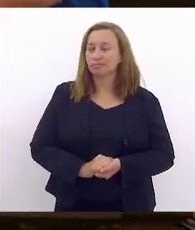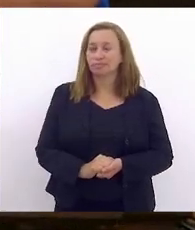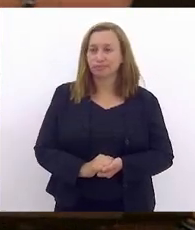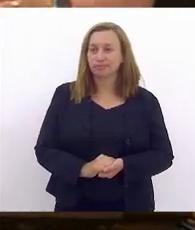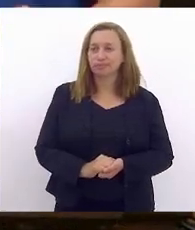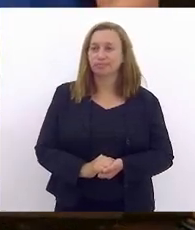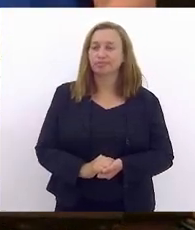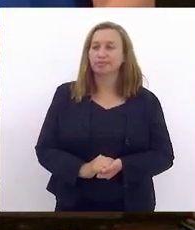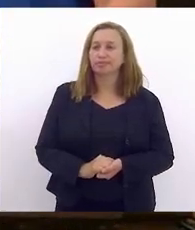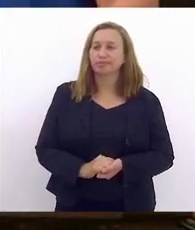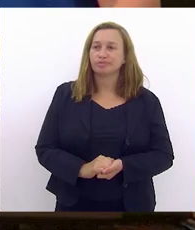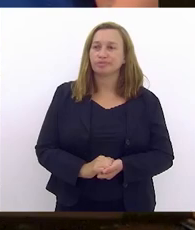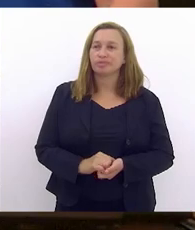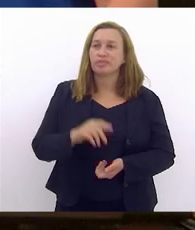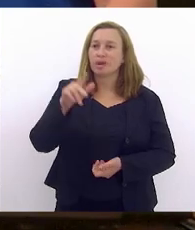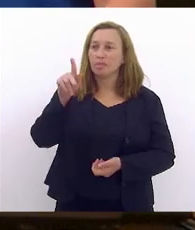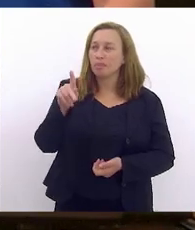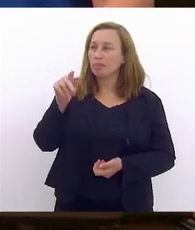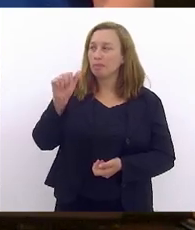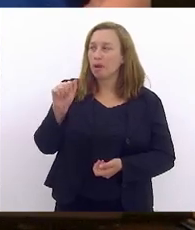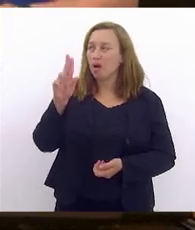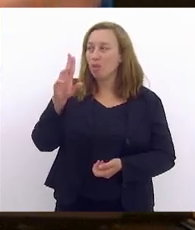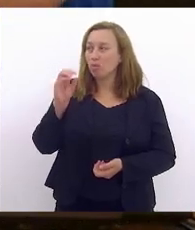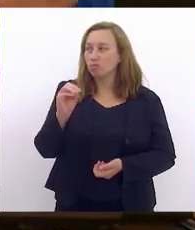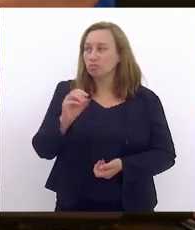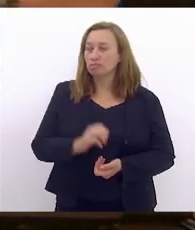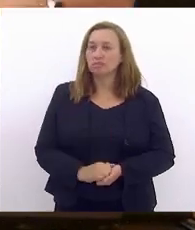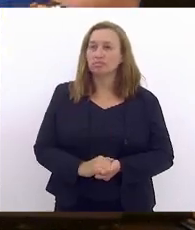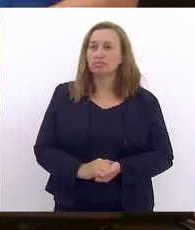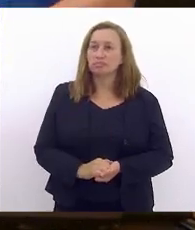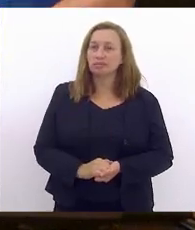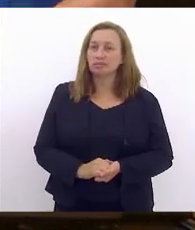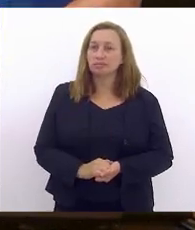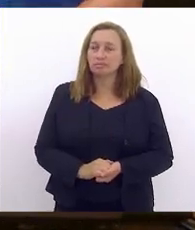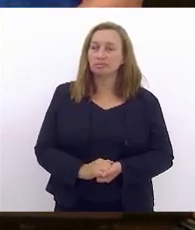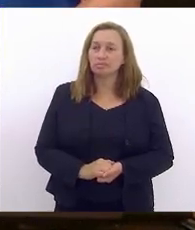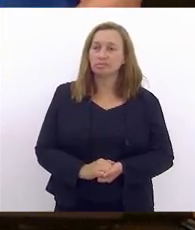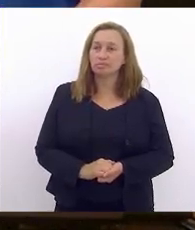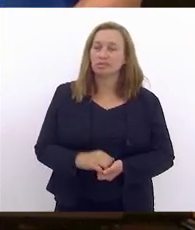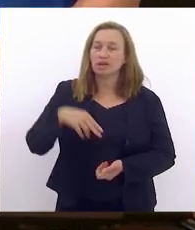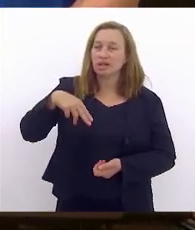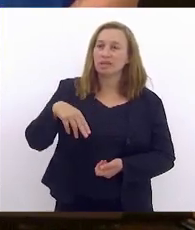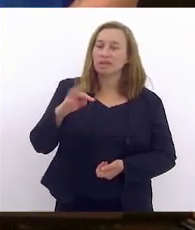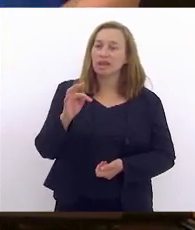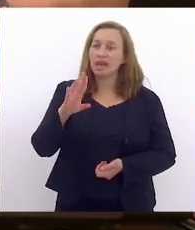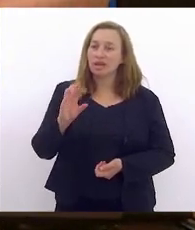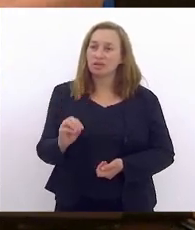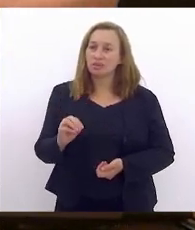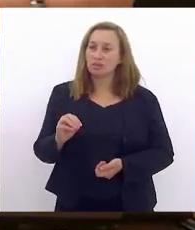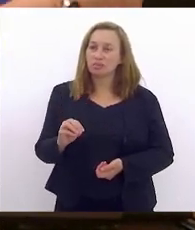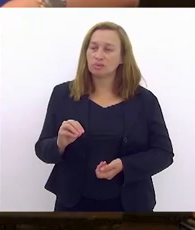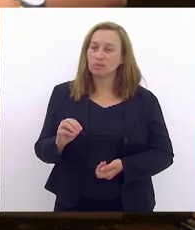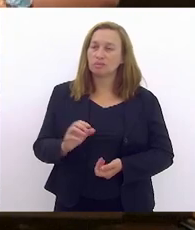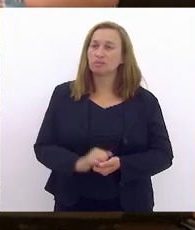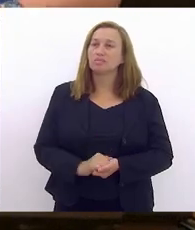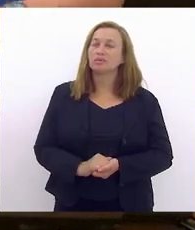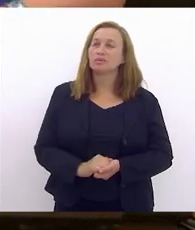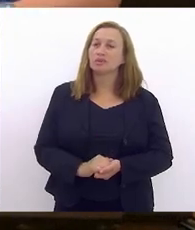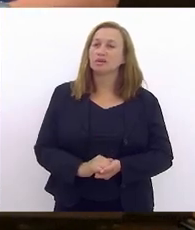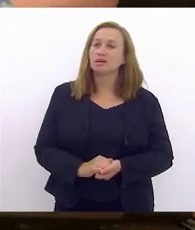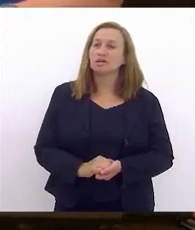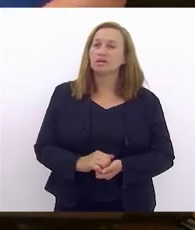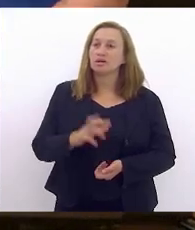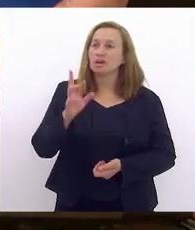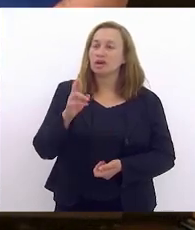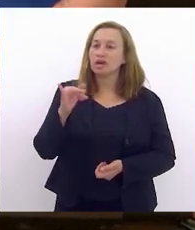Andaraí. Paulo Sérgio, presidente da Tubarão de Mesquita. Neto Dória, presidente acadêmico da Abolição.